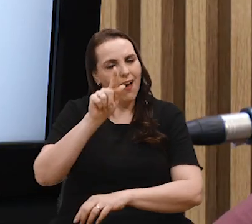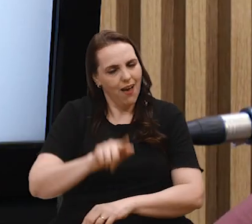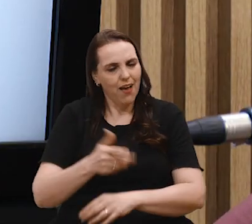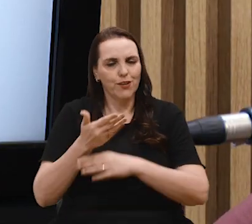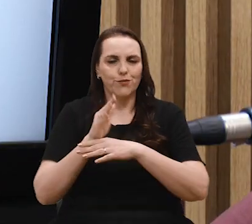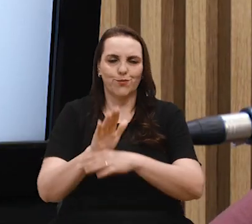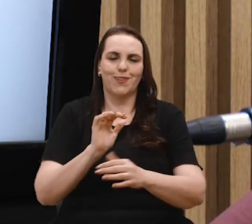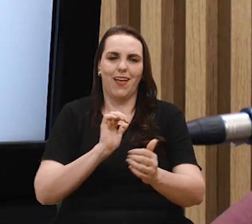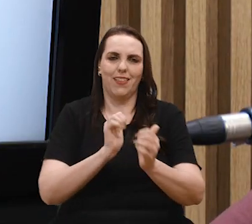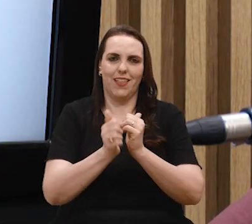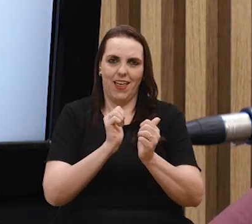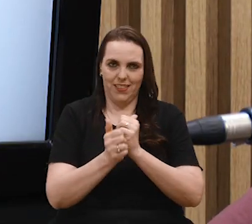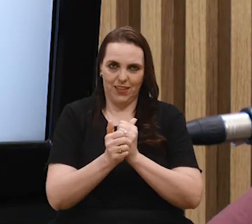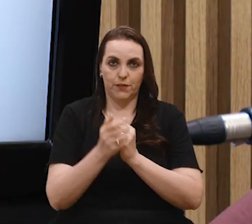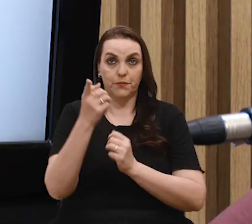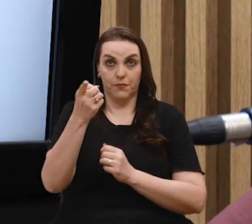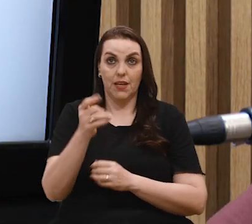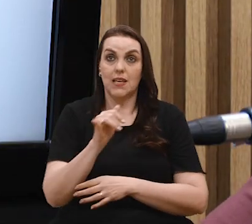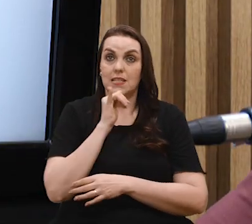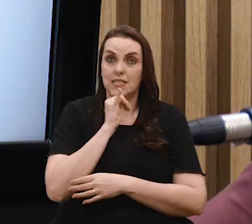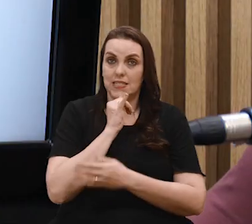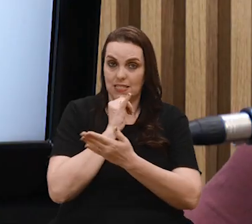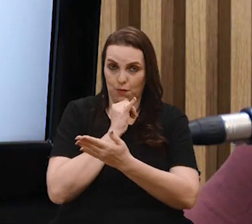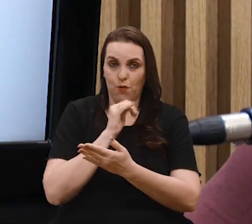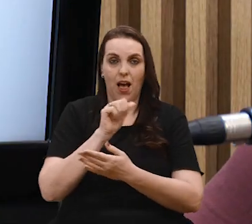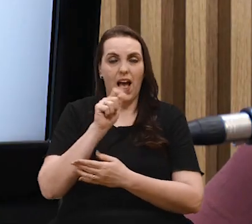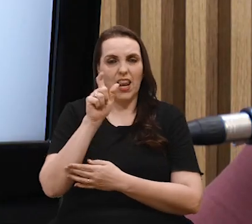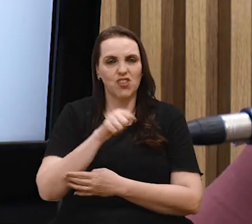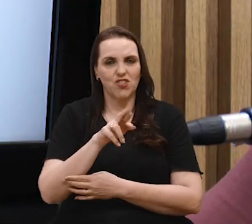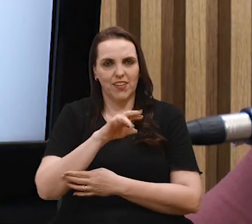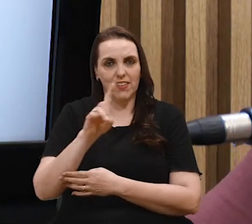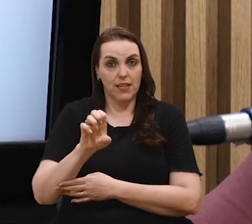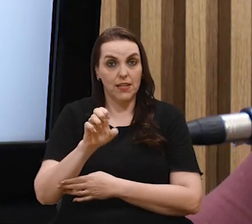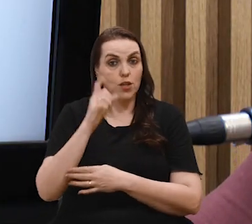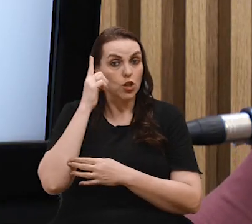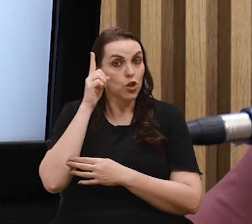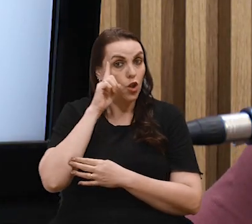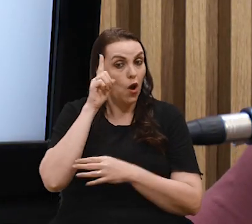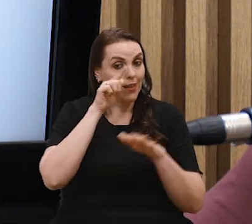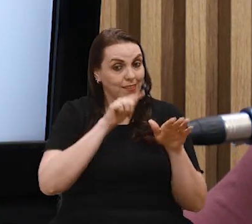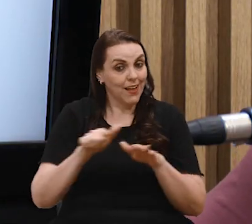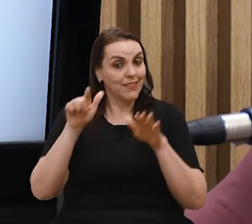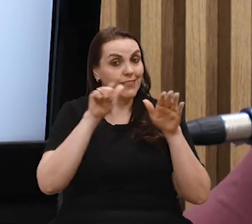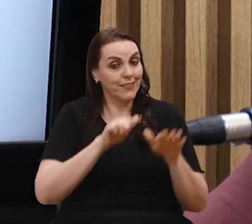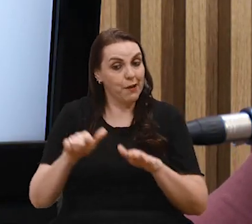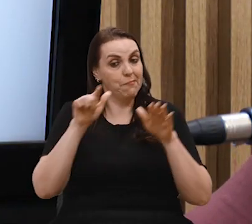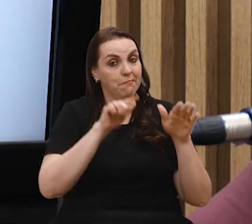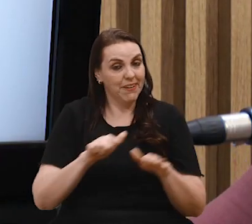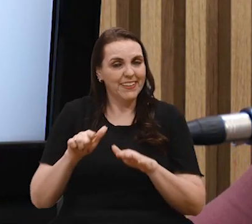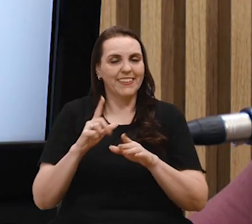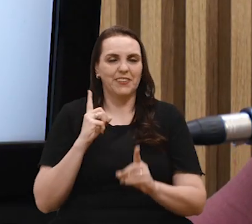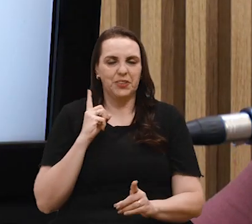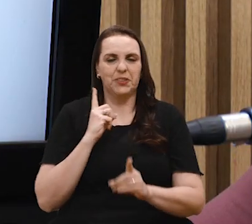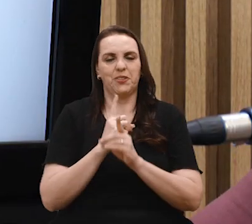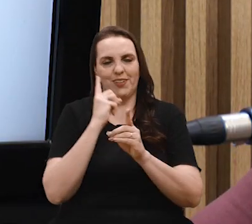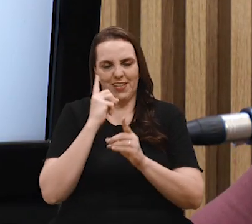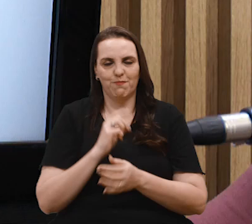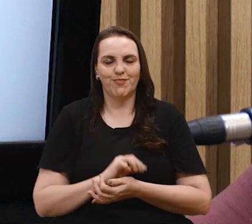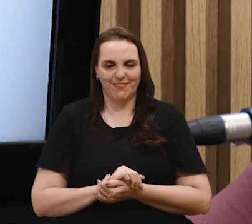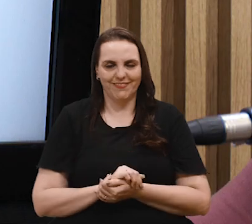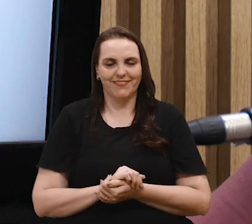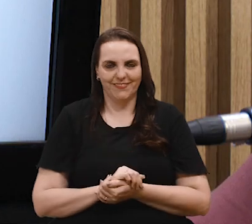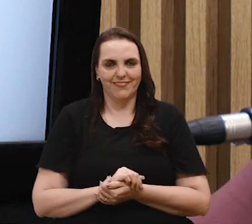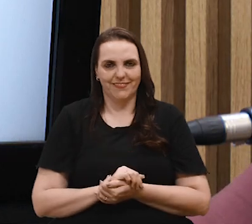ajudar o atleta. Vou pegar o exemplo do Alexandre, a gente se vê semanalmente. Toda semana a gente se